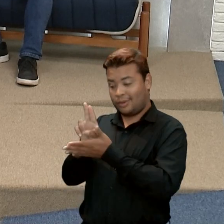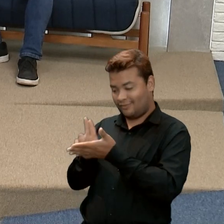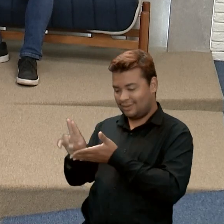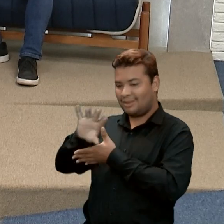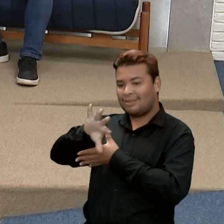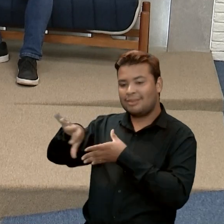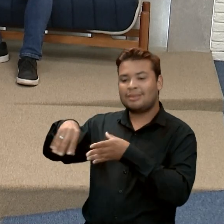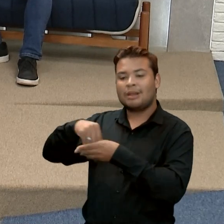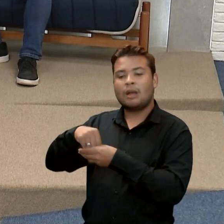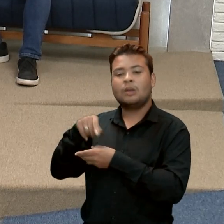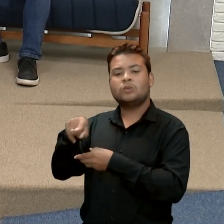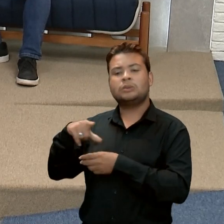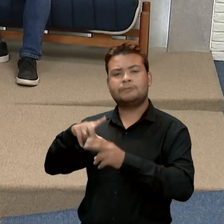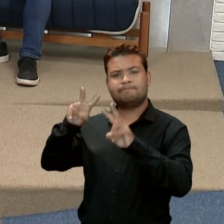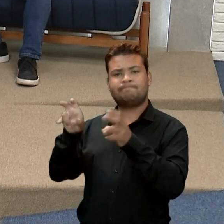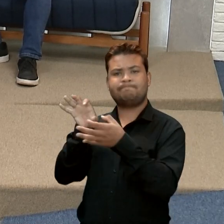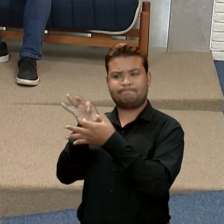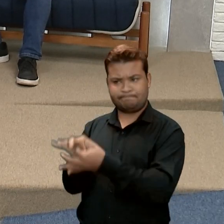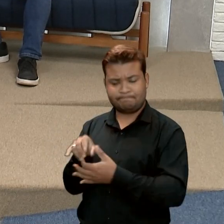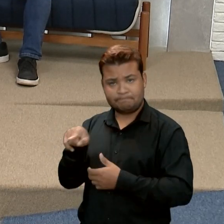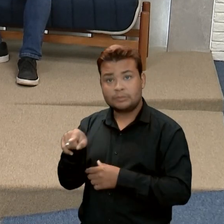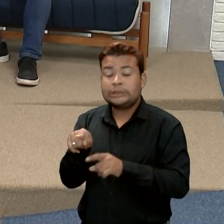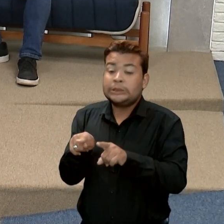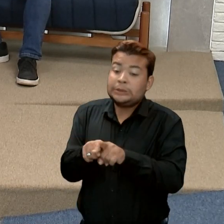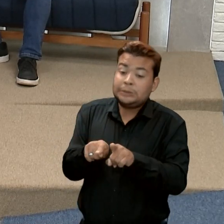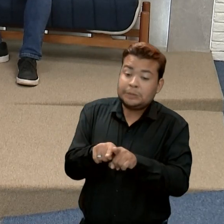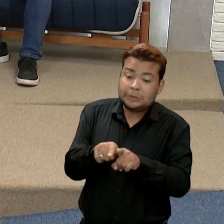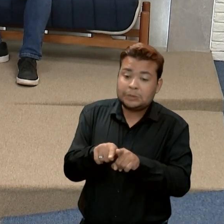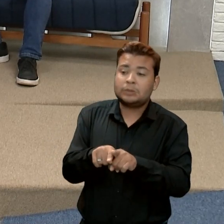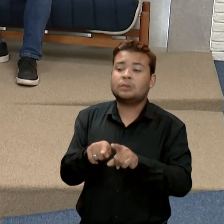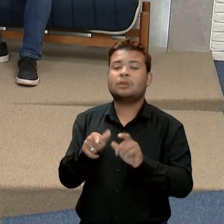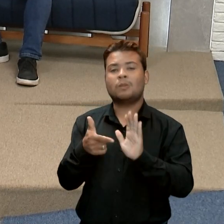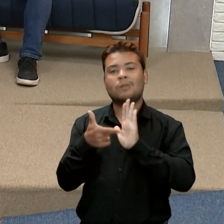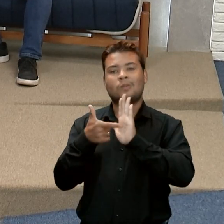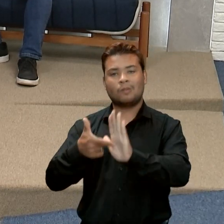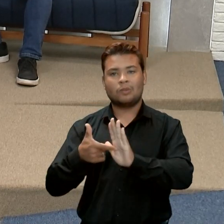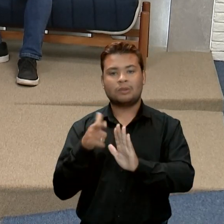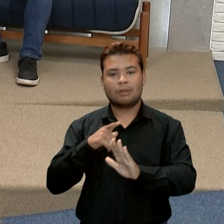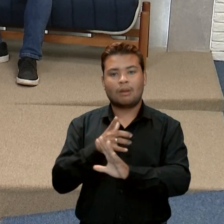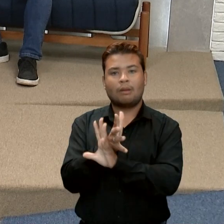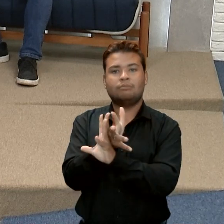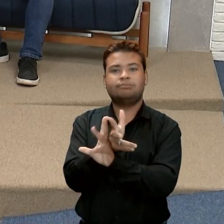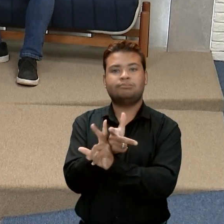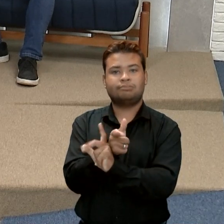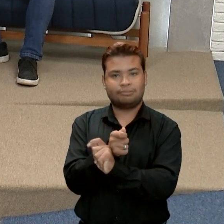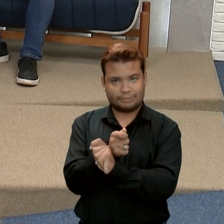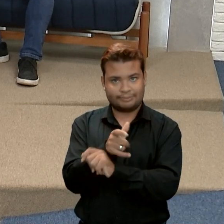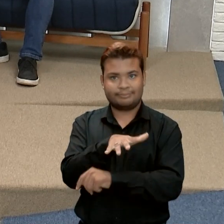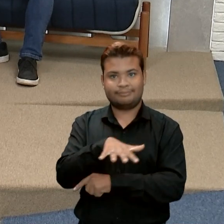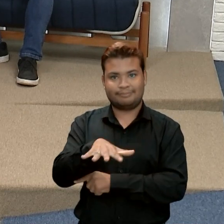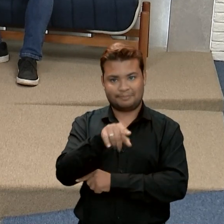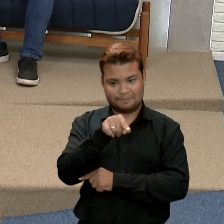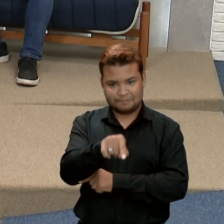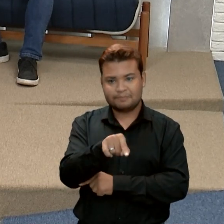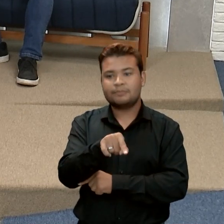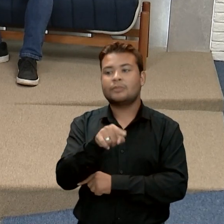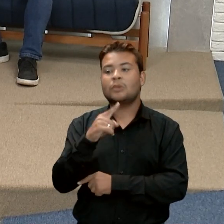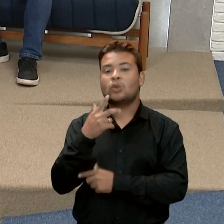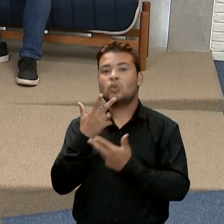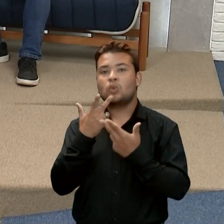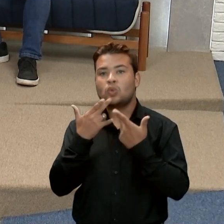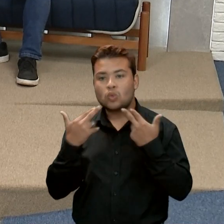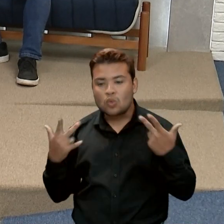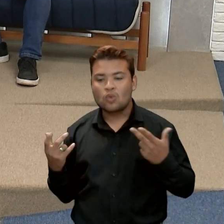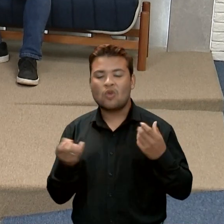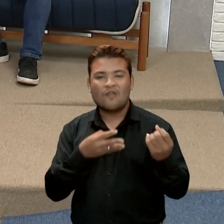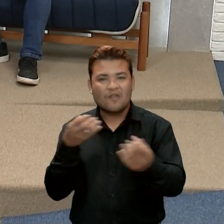nessa questão, até trazendo essa interdisciplinaridade do campo das inovações junto